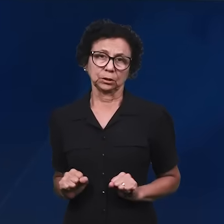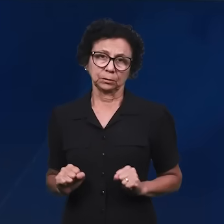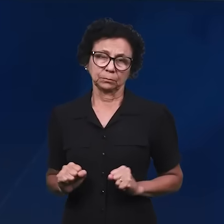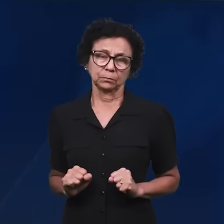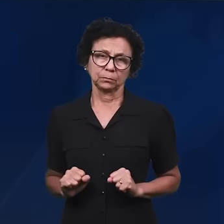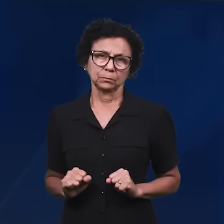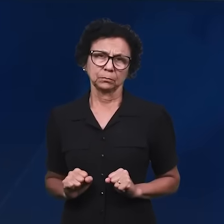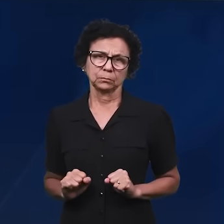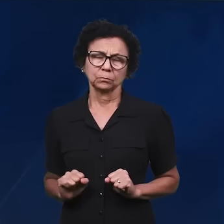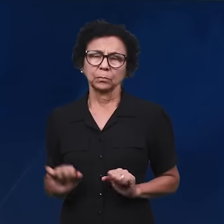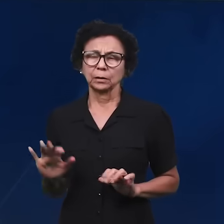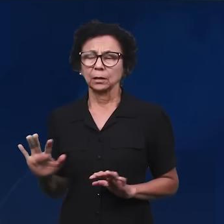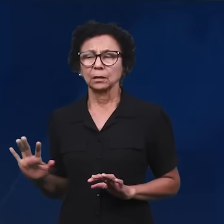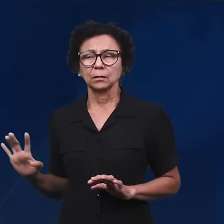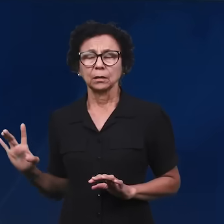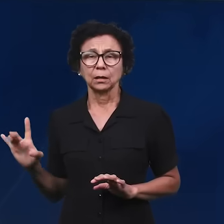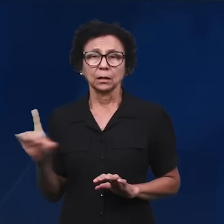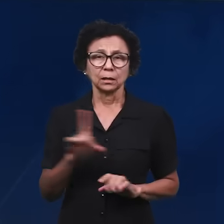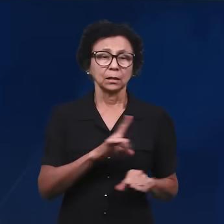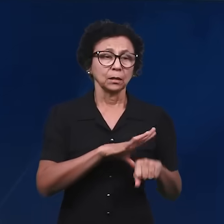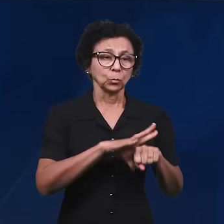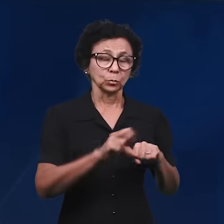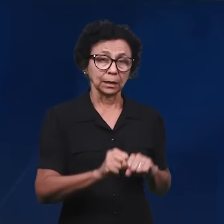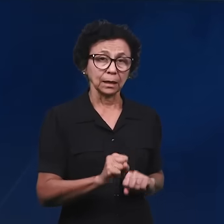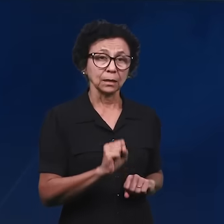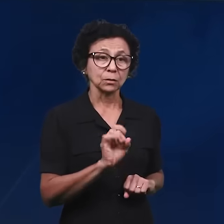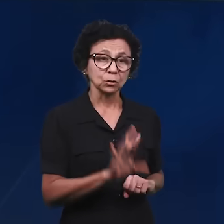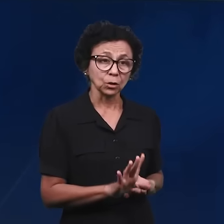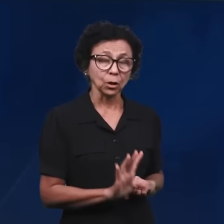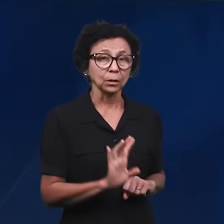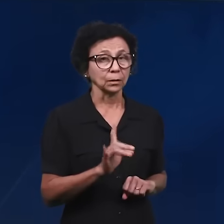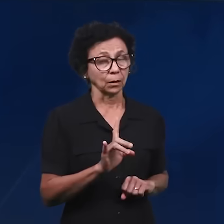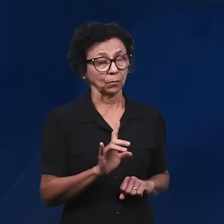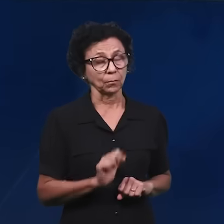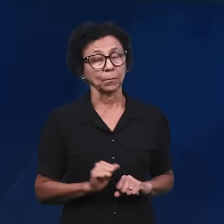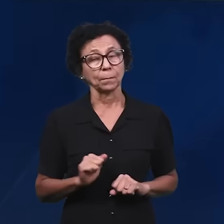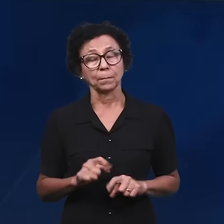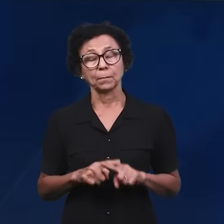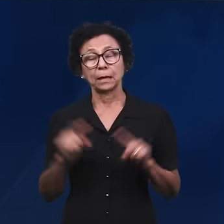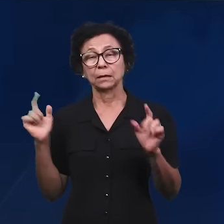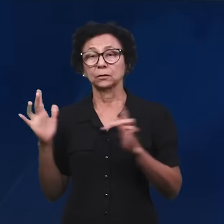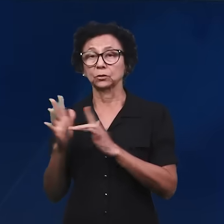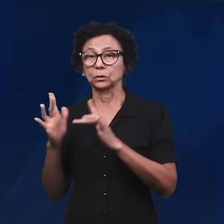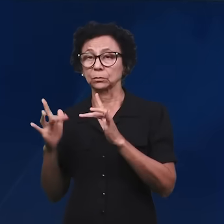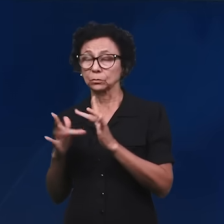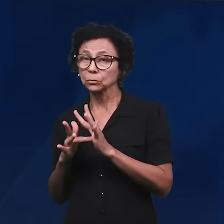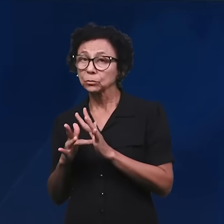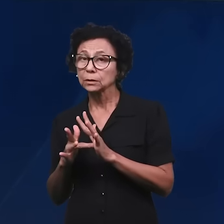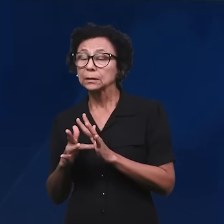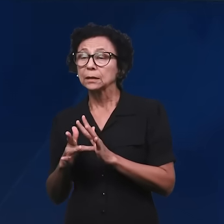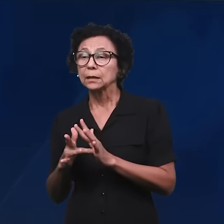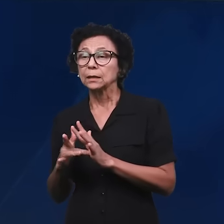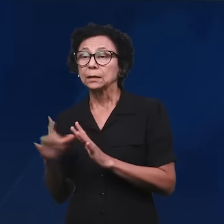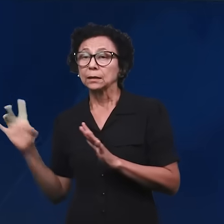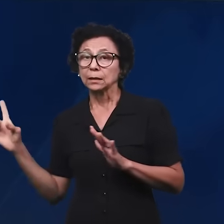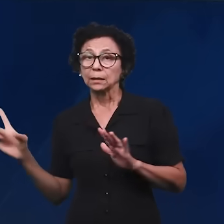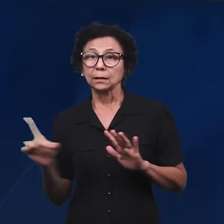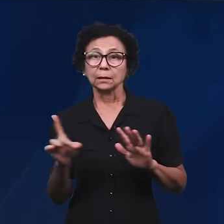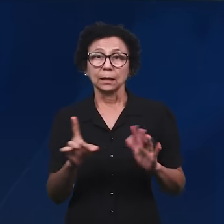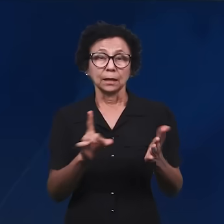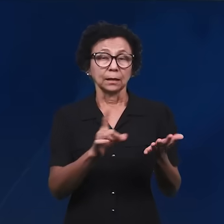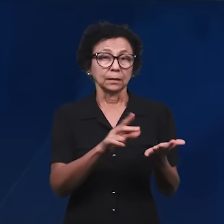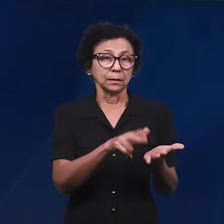queria somente curar a enfermidade de Lázaro, ele queria fazer um milagre que era a ressurreição de Lázaro, que nós vamos ver nesse texto. Veja